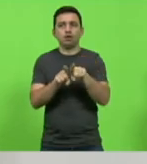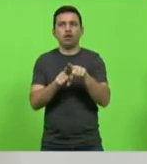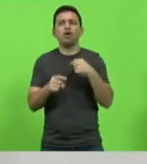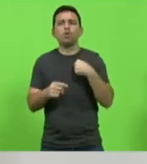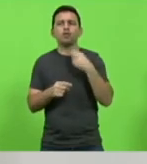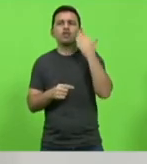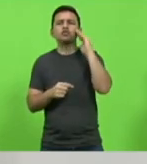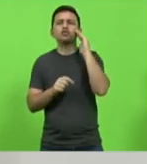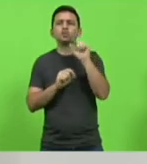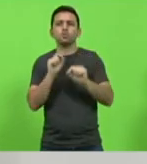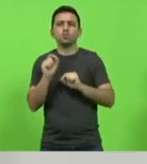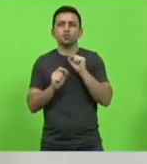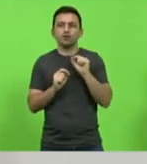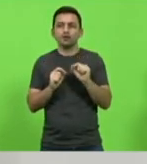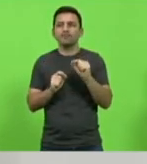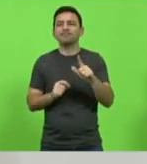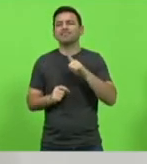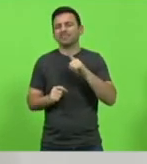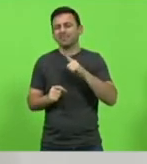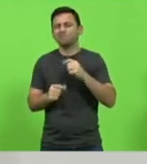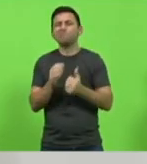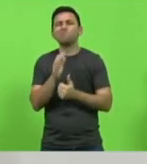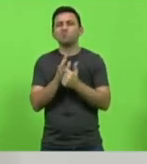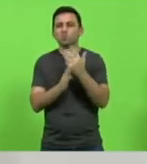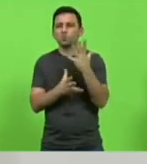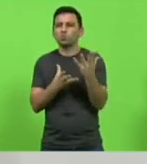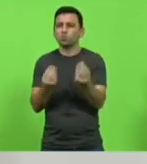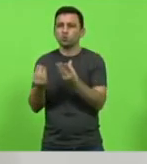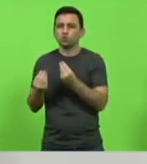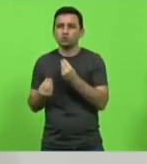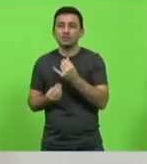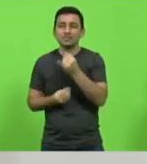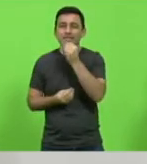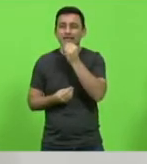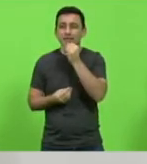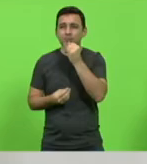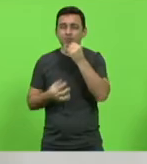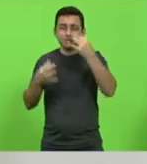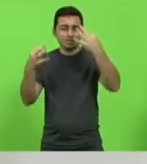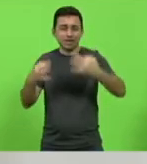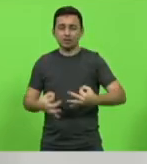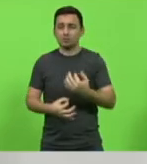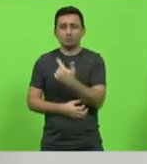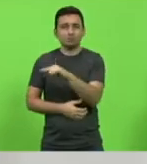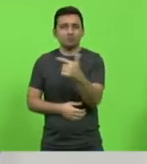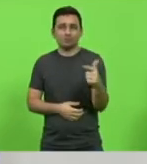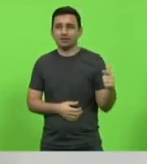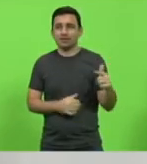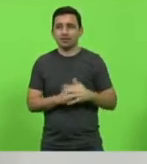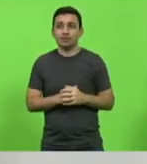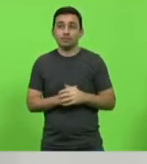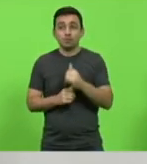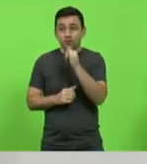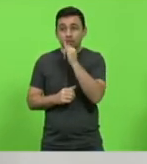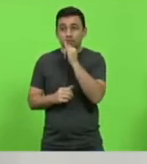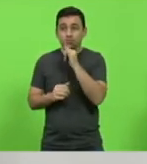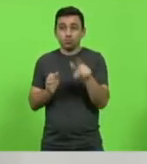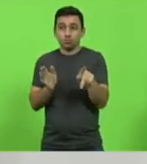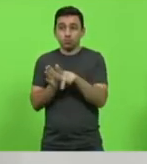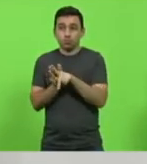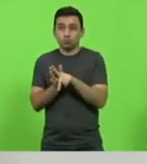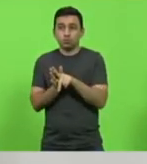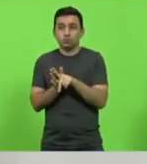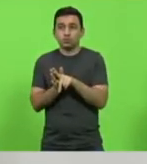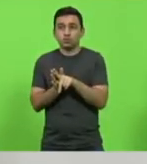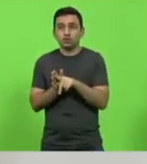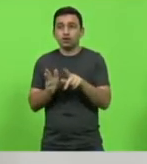fora da janela mas já tivemos inúmeros exemplos de injustiças que foram cometidas se nós pegarmos o próprio caso